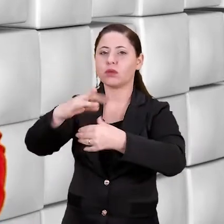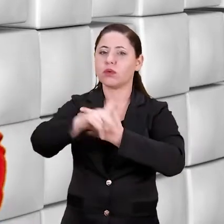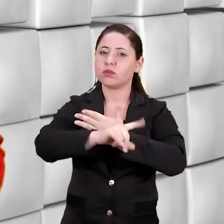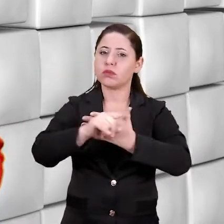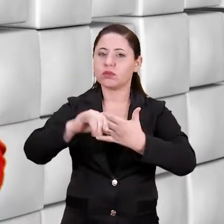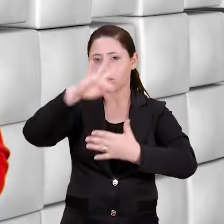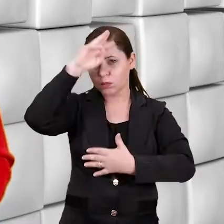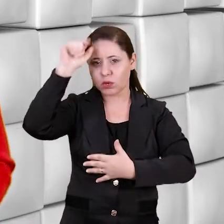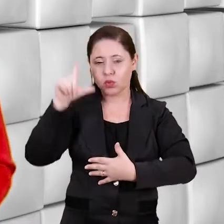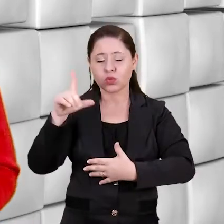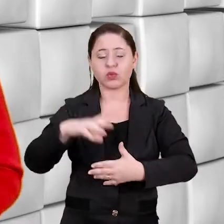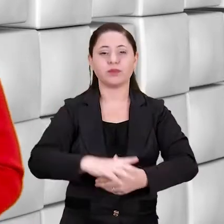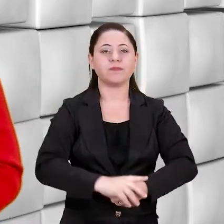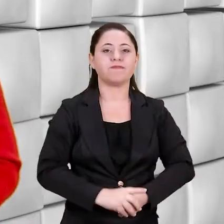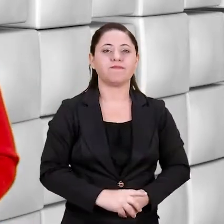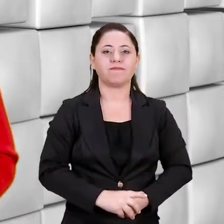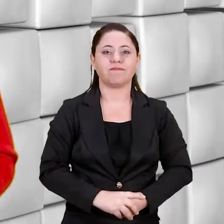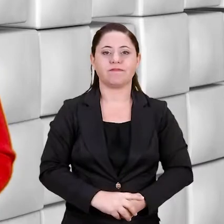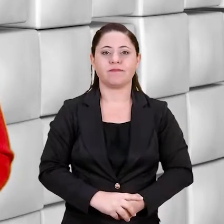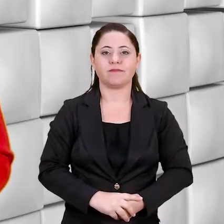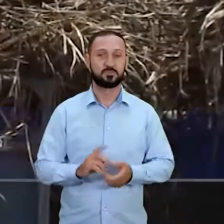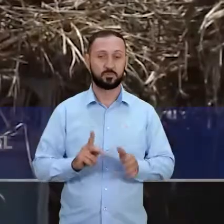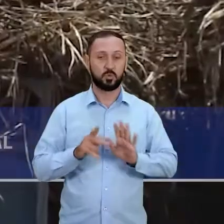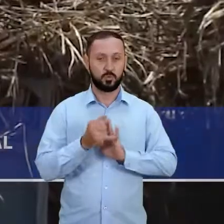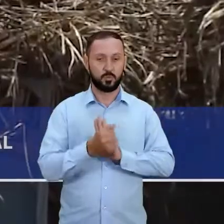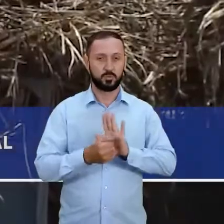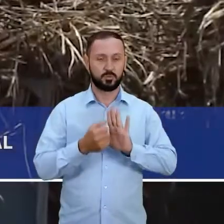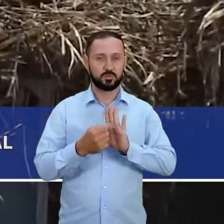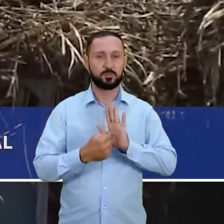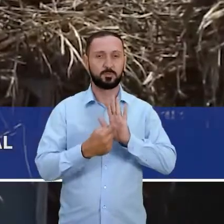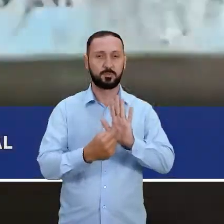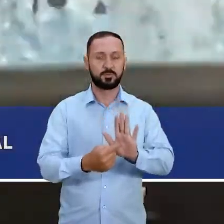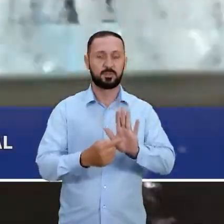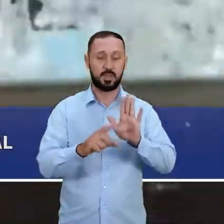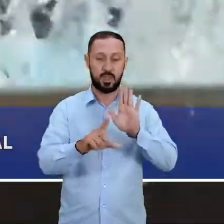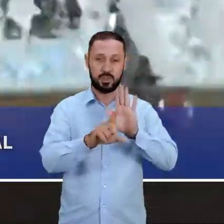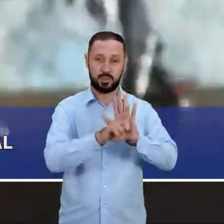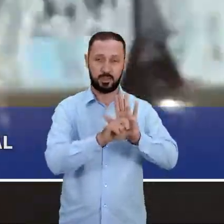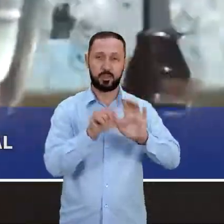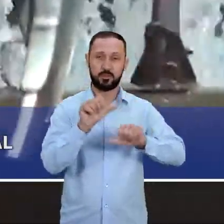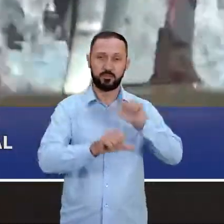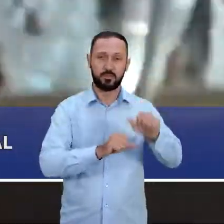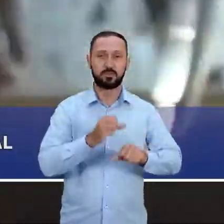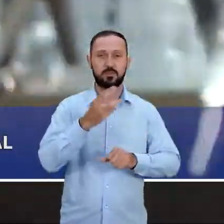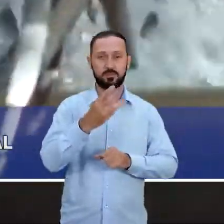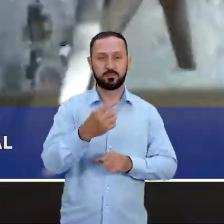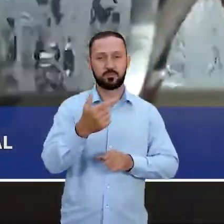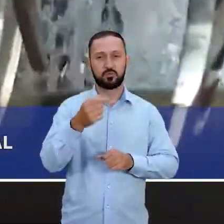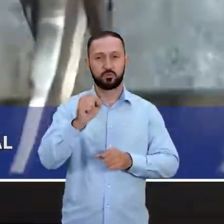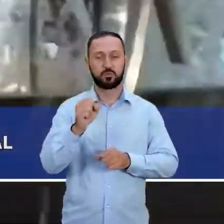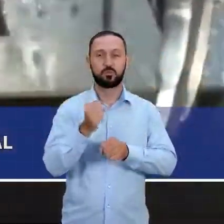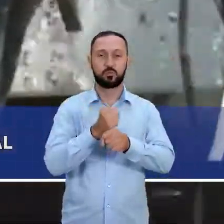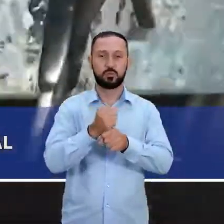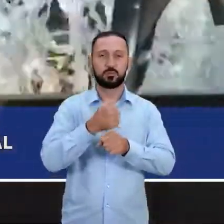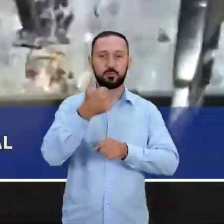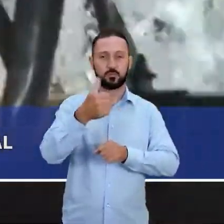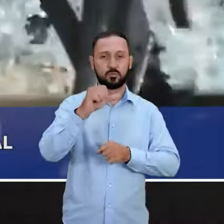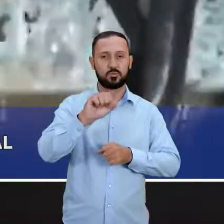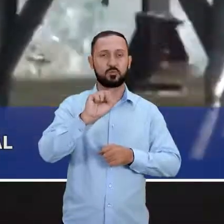de cultura no Pantanal sul-mato-grossense. O projeto apresentado altera a Lei Estadual 328